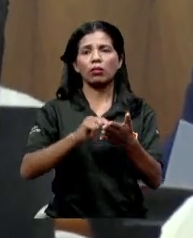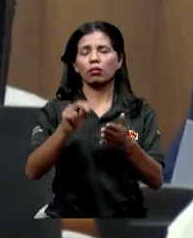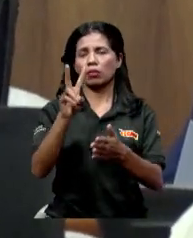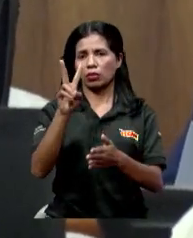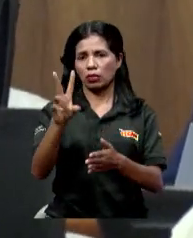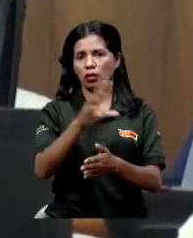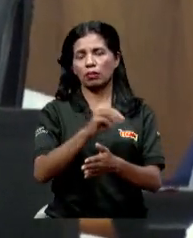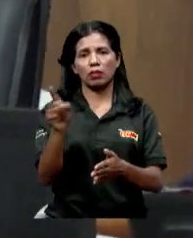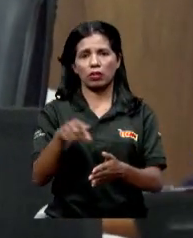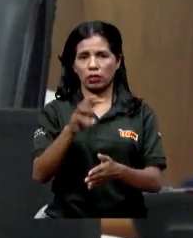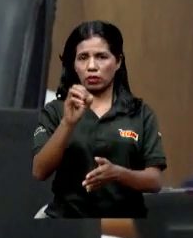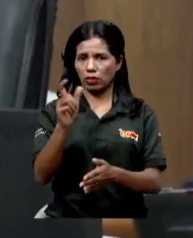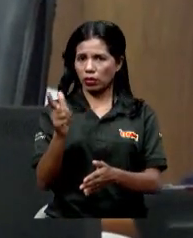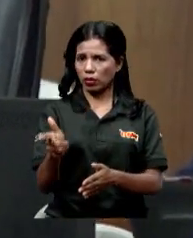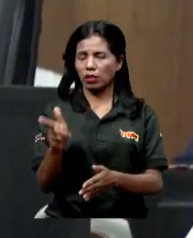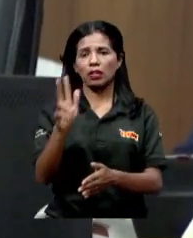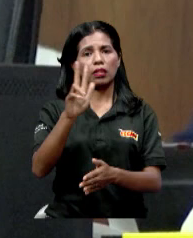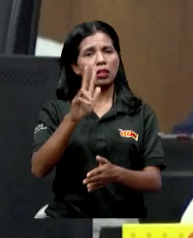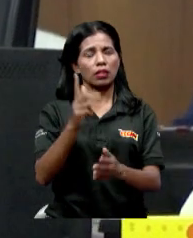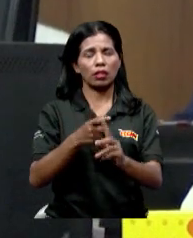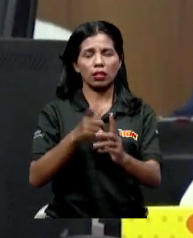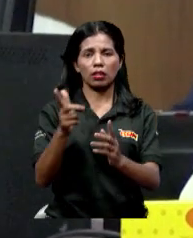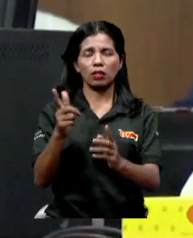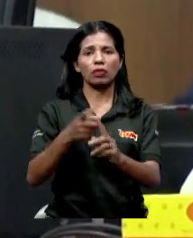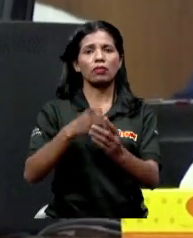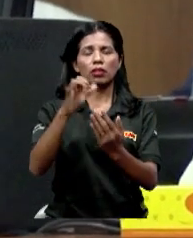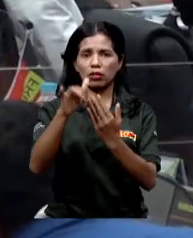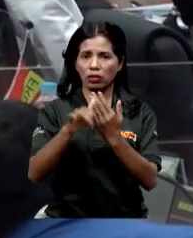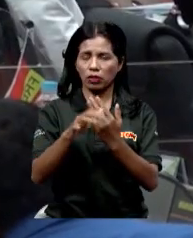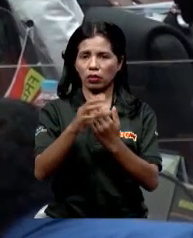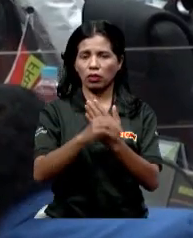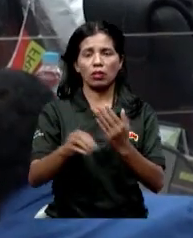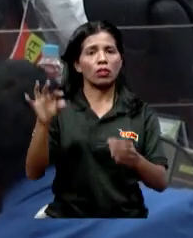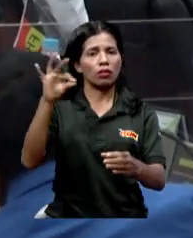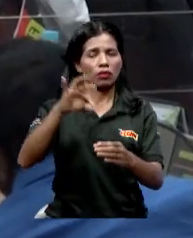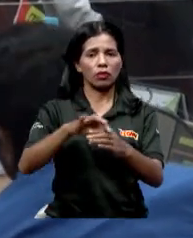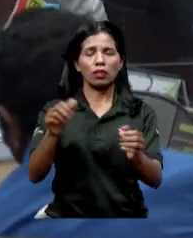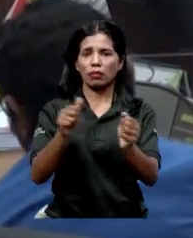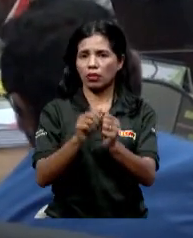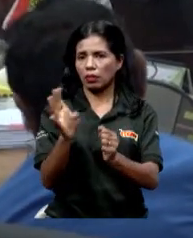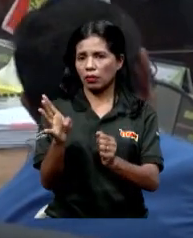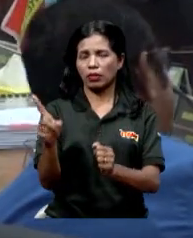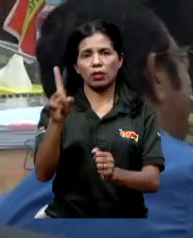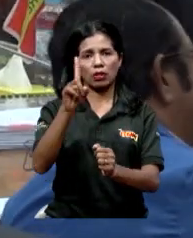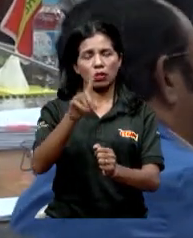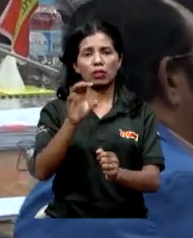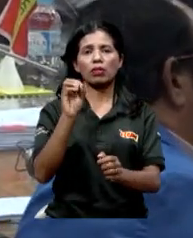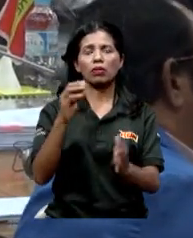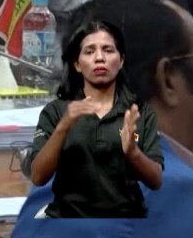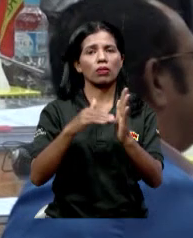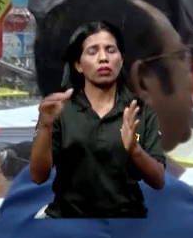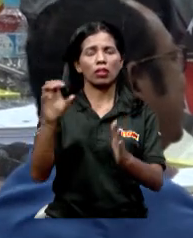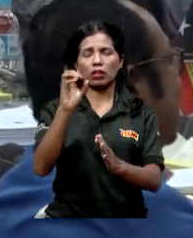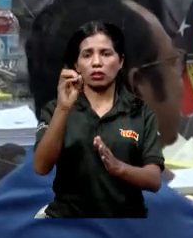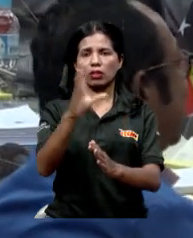Barra Rihun Rua Walu, Loron Tolu Nulu Fulan Zuino, Lei Tributária, o voto a favor Ratulu Resin Ida, contra zero no